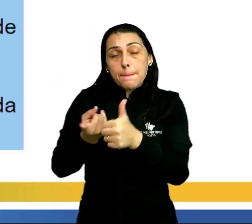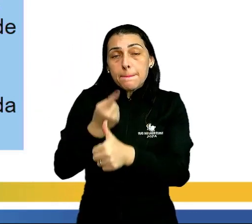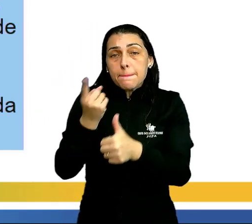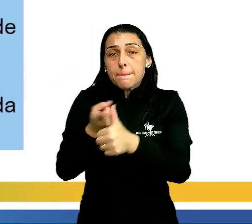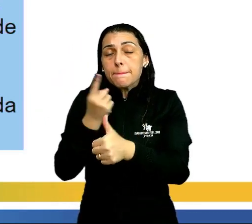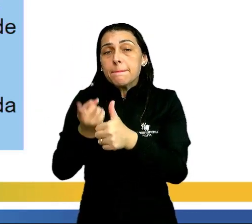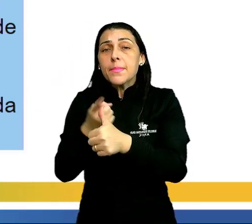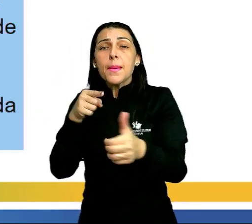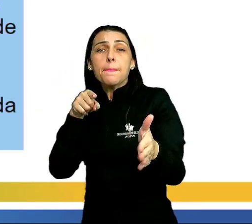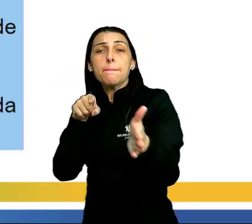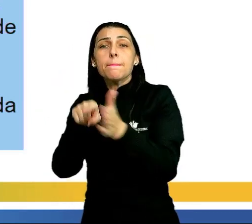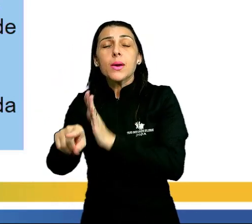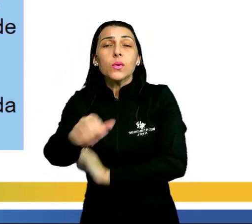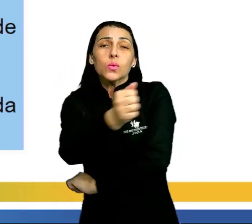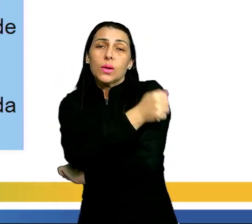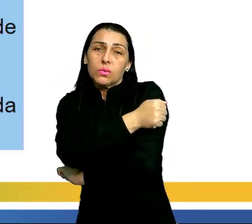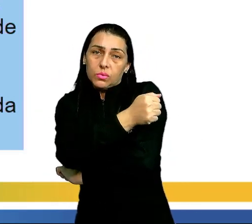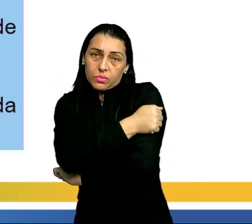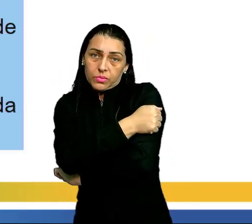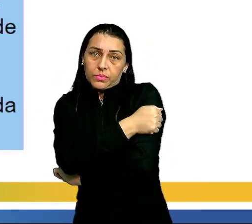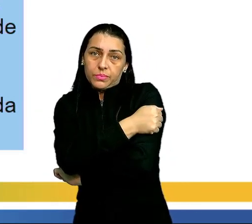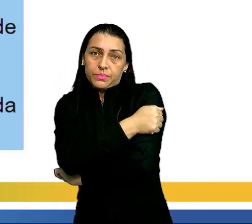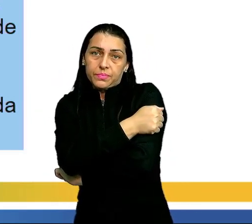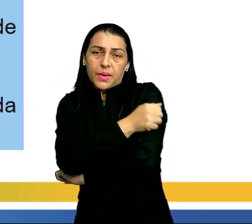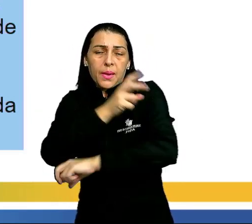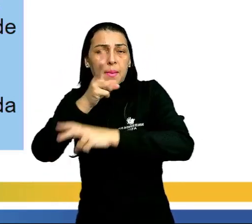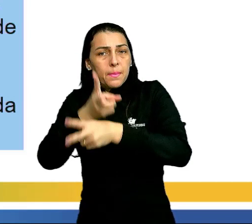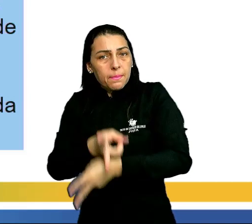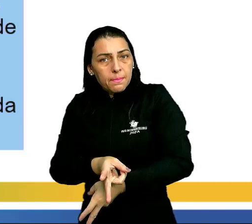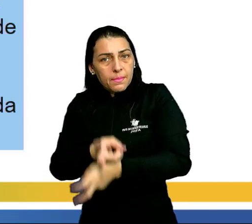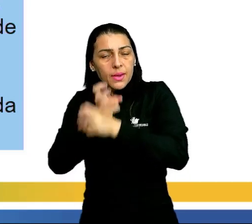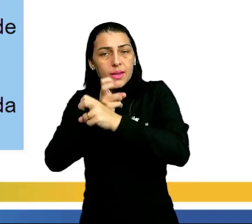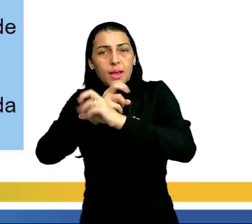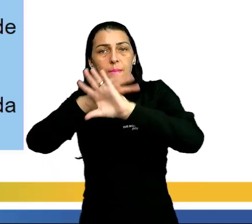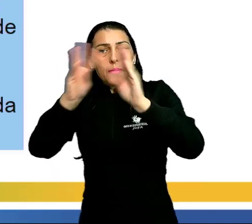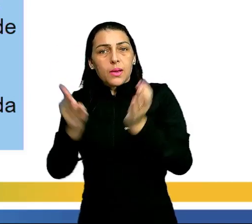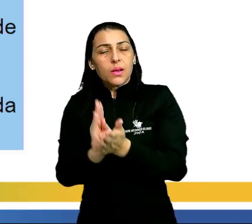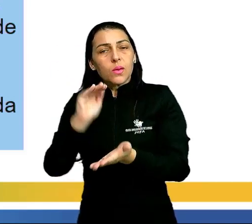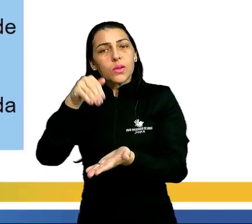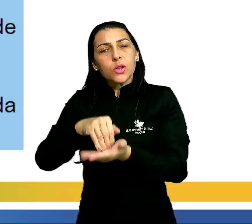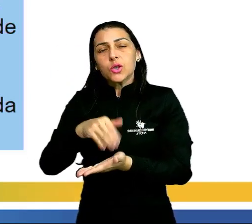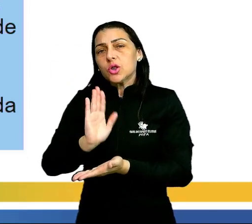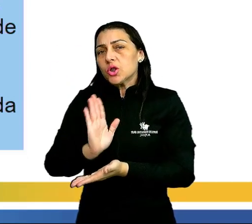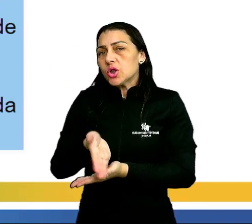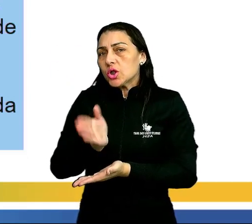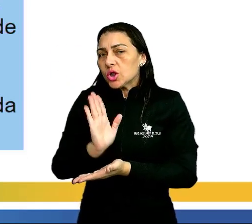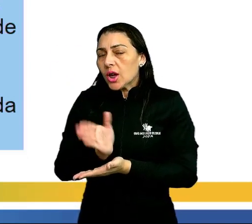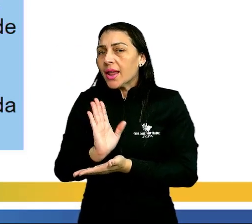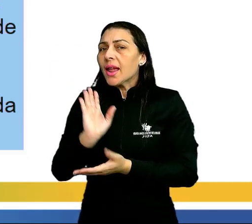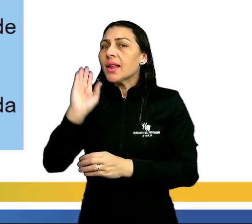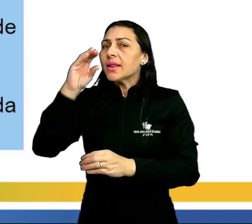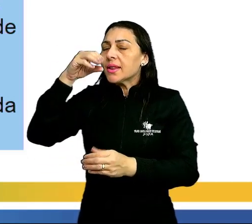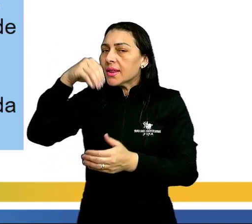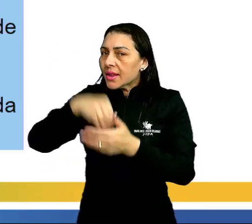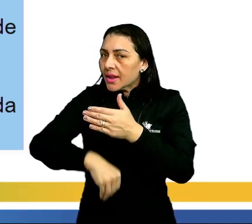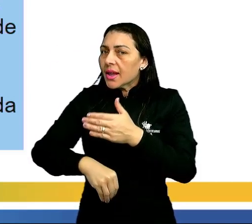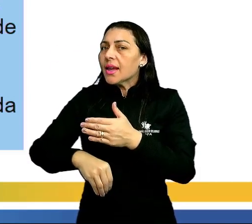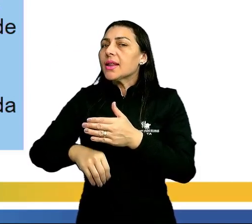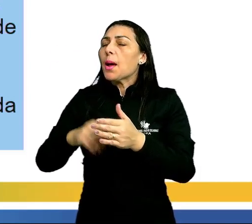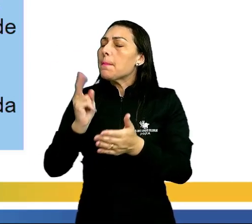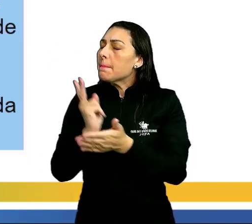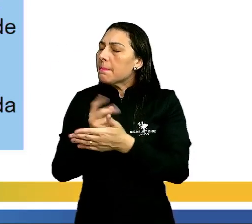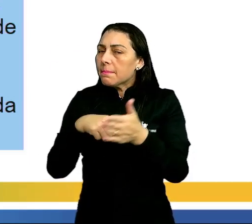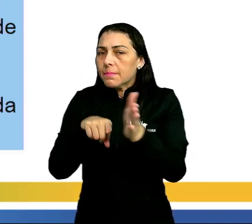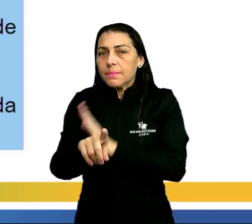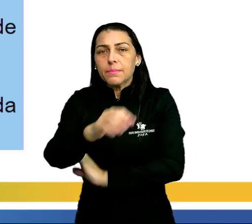premissa, na pergunta do aluno. Percebe-se que a conclusão já estava contida na premissa, de